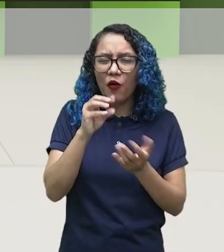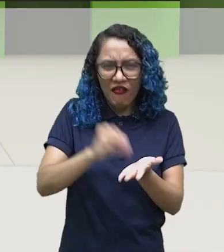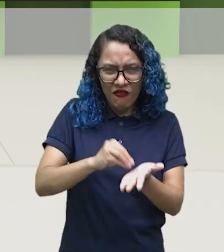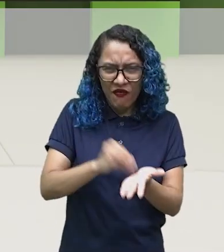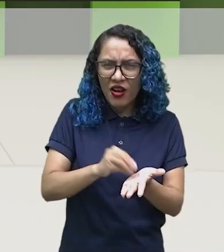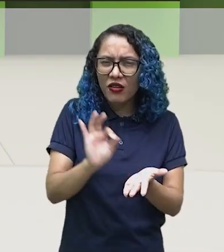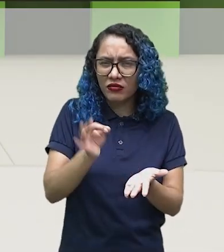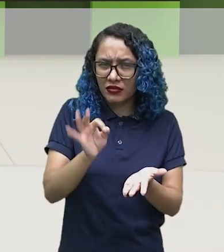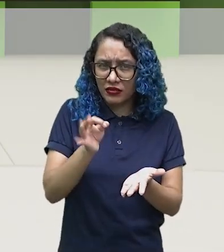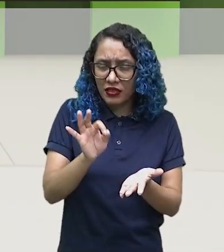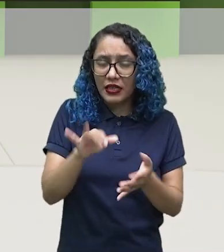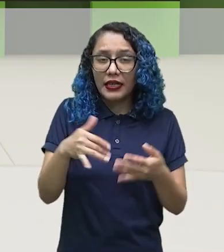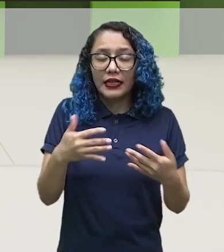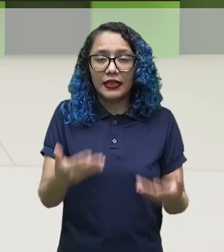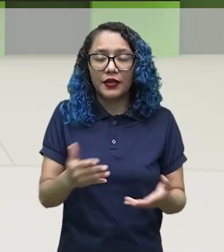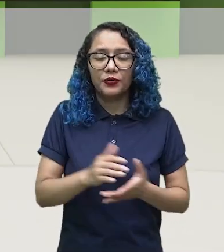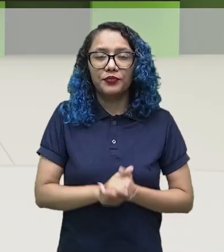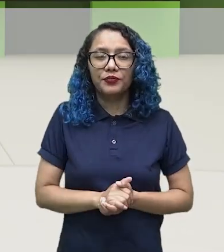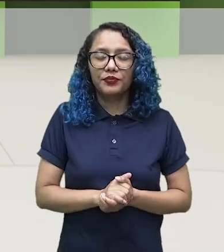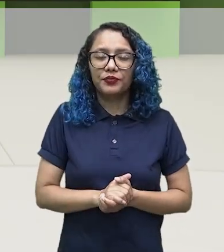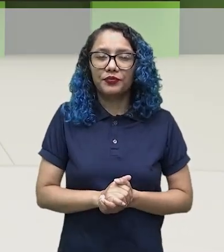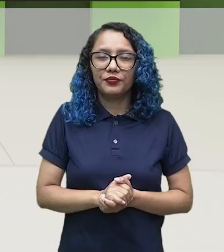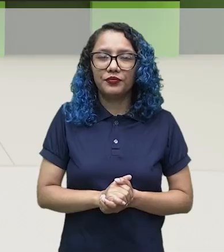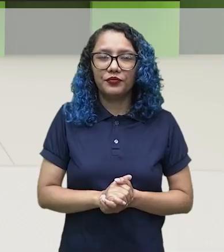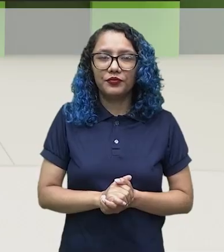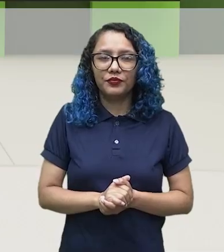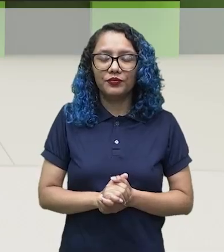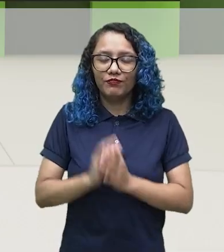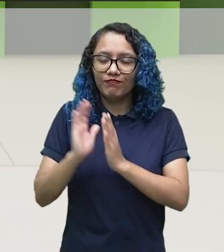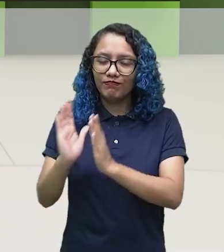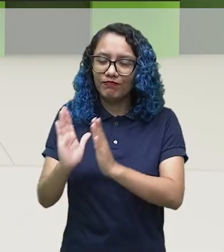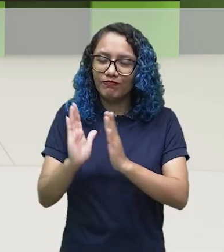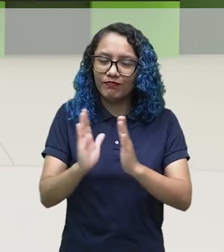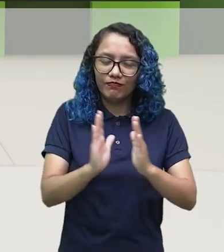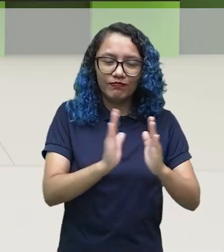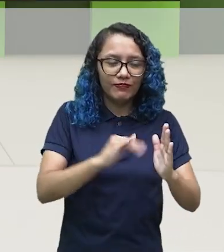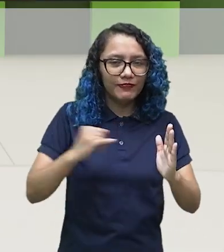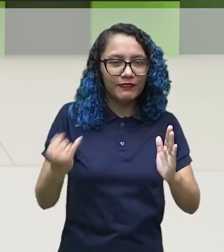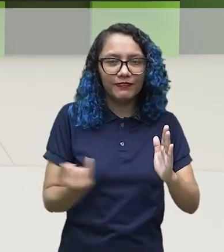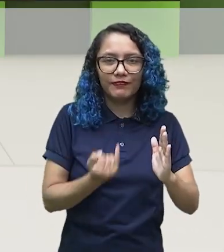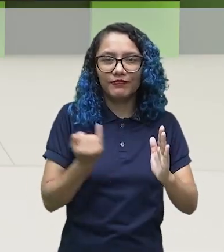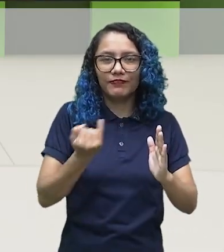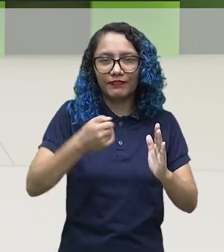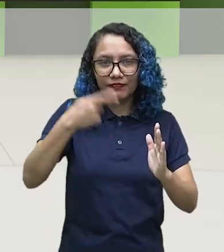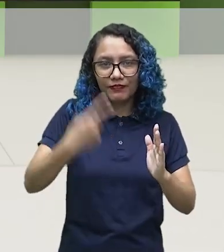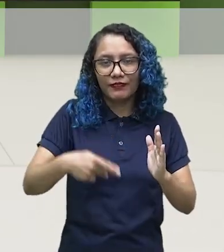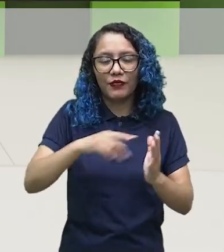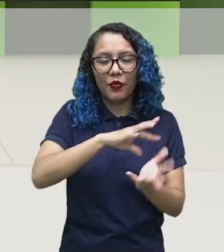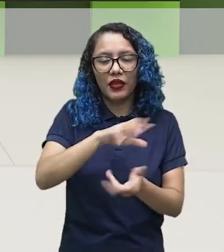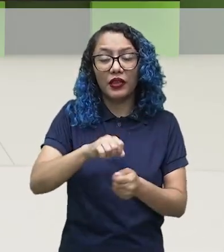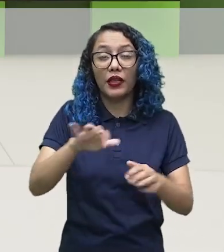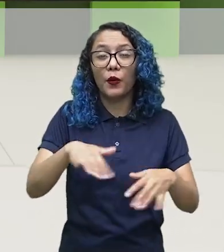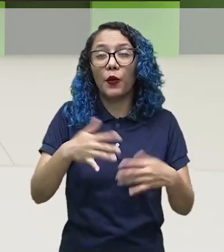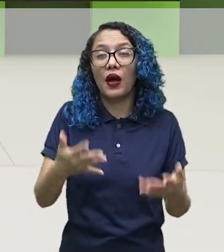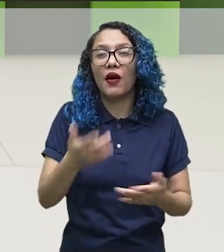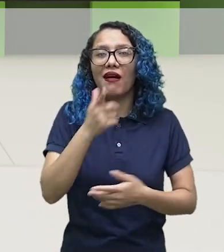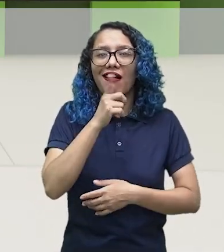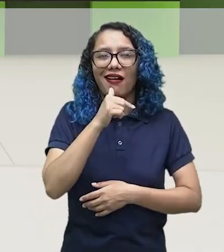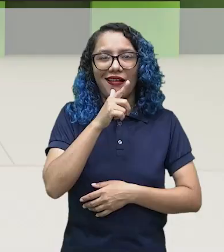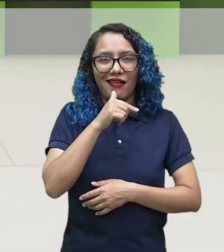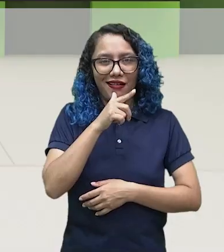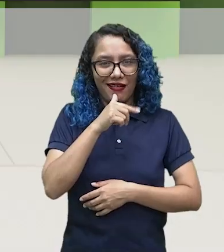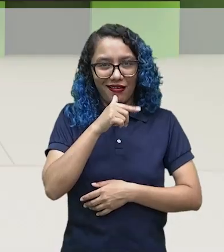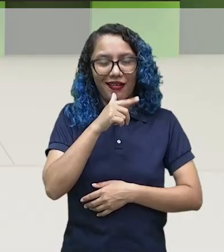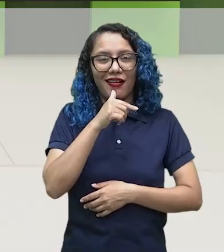tá? E um dos ciclos mais importantes do nosso planeta é o ciclo da água, tá? O ciclo da